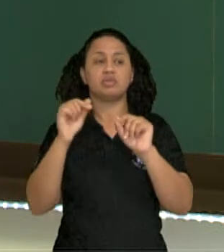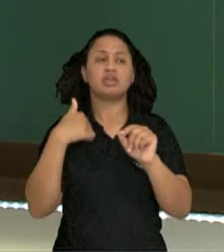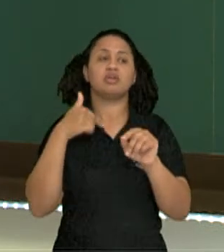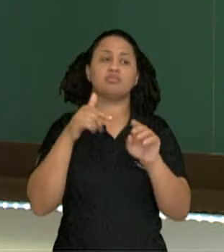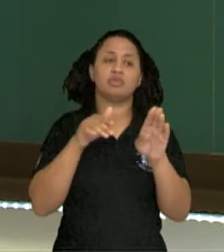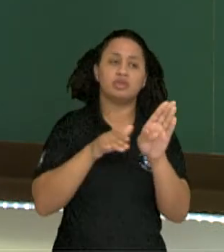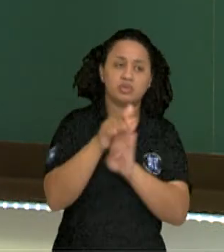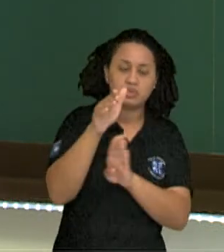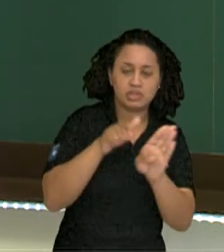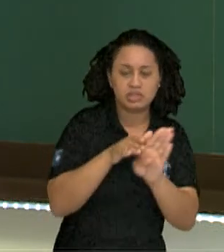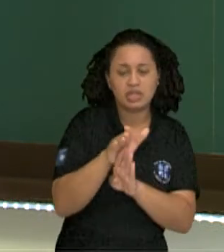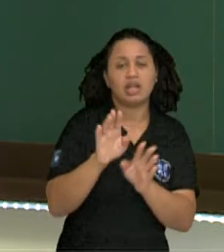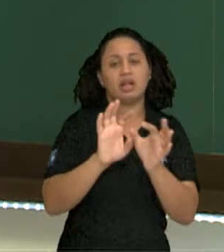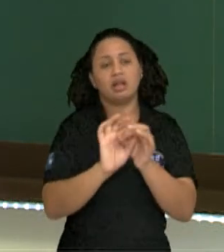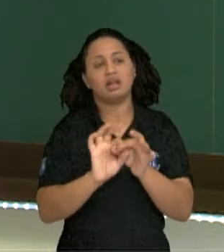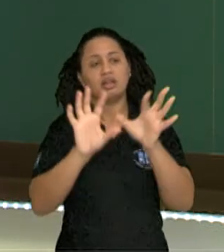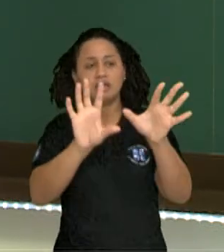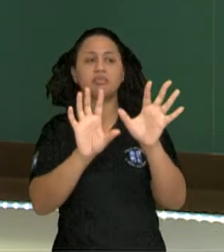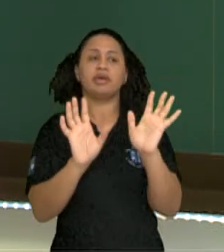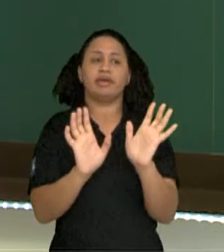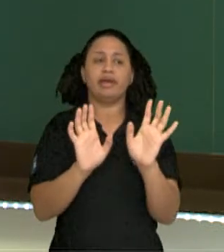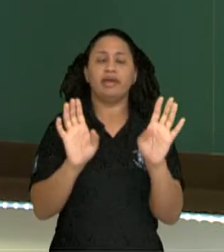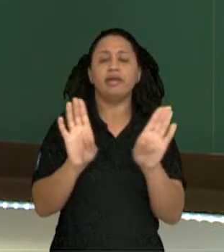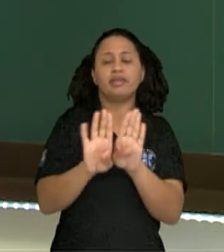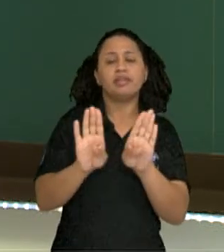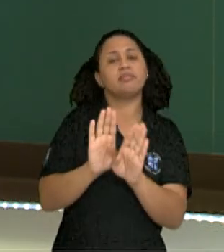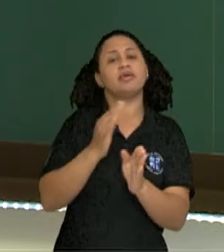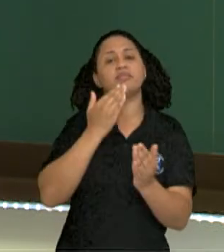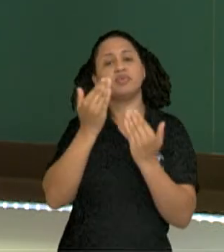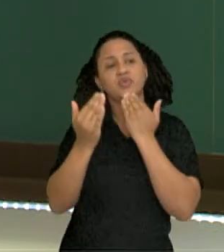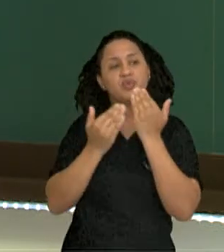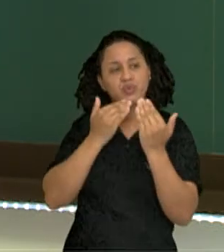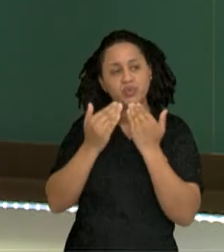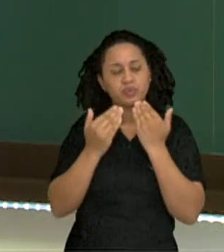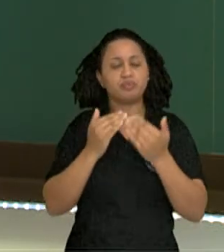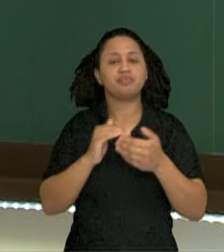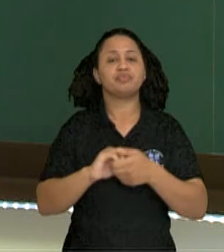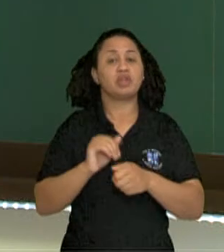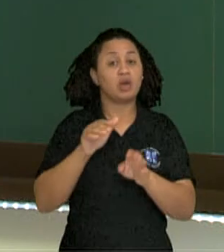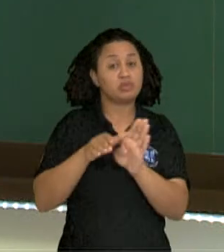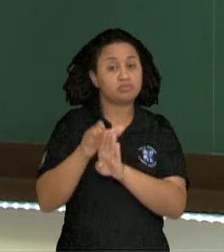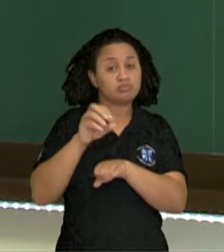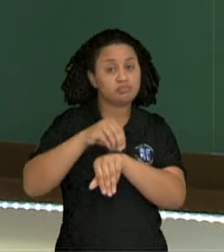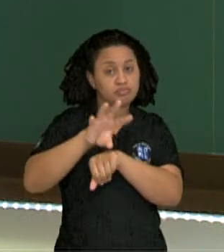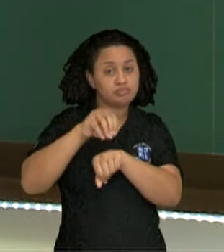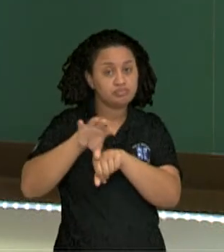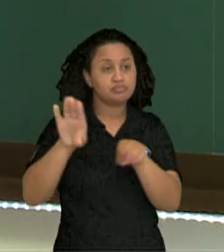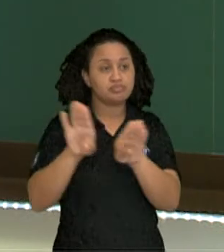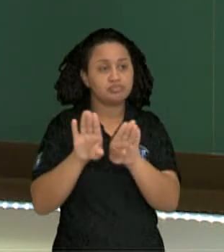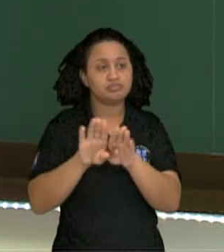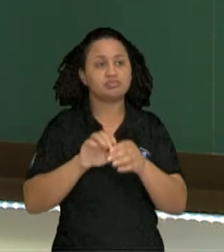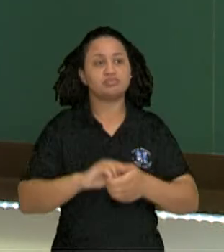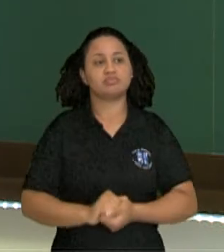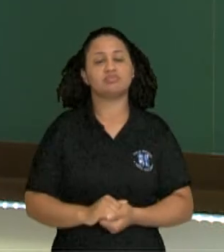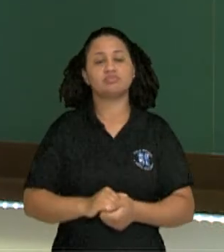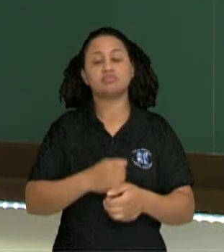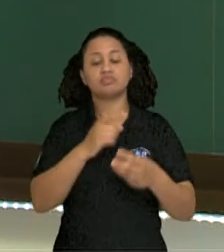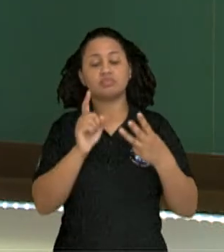ordenar, permitir e rogar. Conocemos algunas expresiones para dar instrucciones en